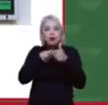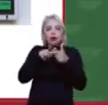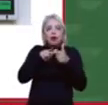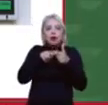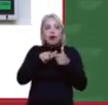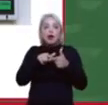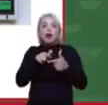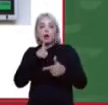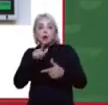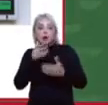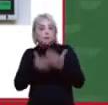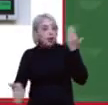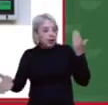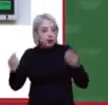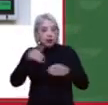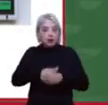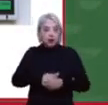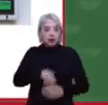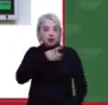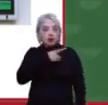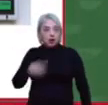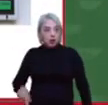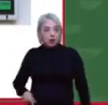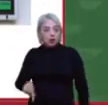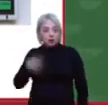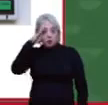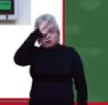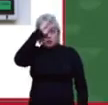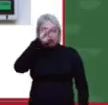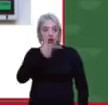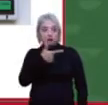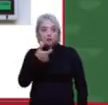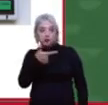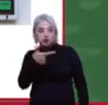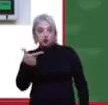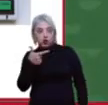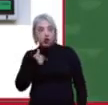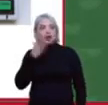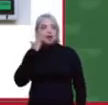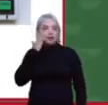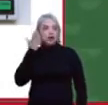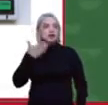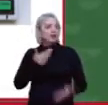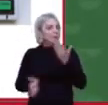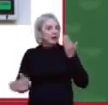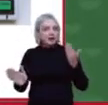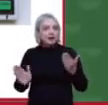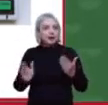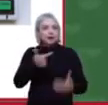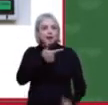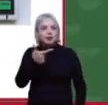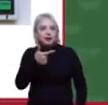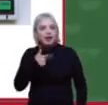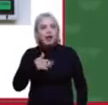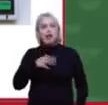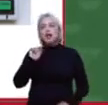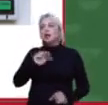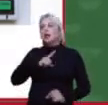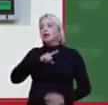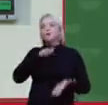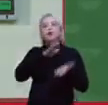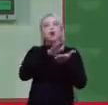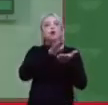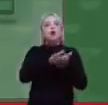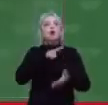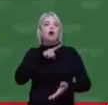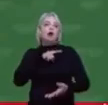Bolsonaro em 22. Alerta os deputados. Tenho dito muito isso. Bolsonaro prevendo sua derrota em 22, precisa ter uma justificativa. Então diz